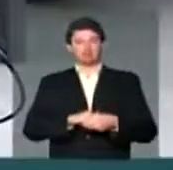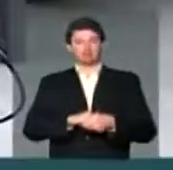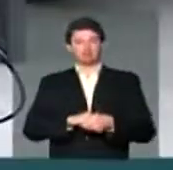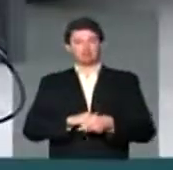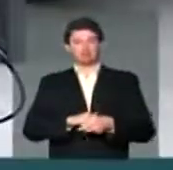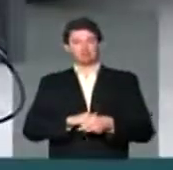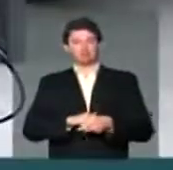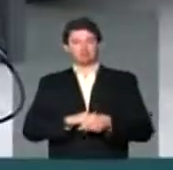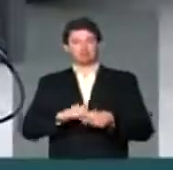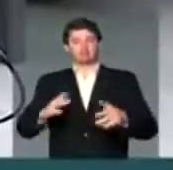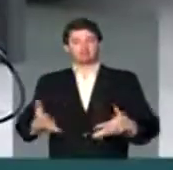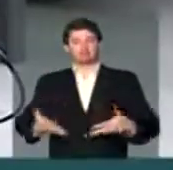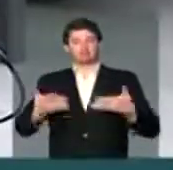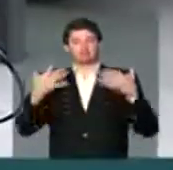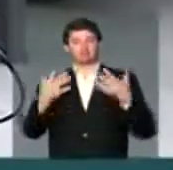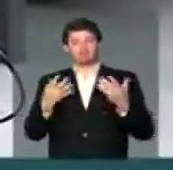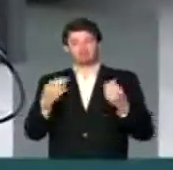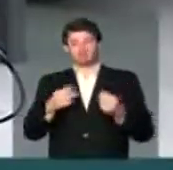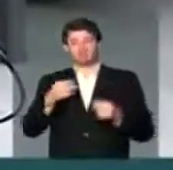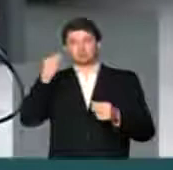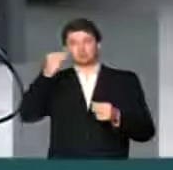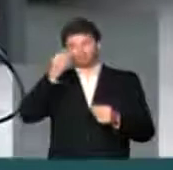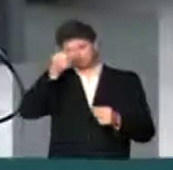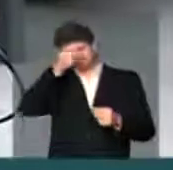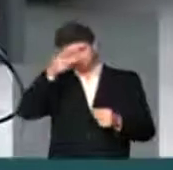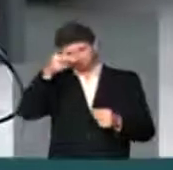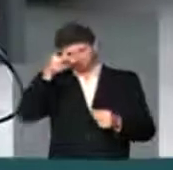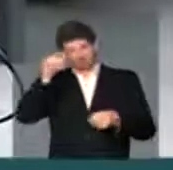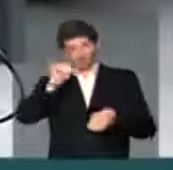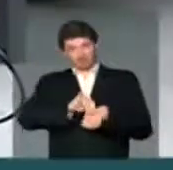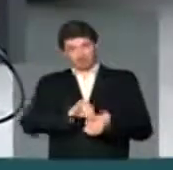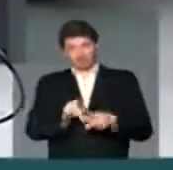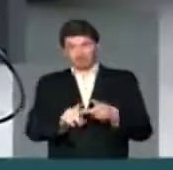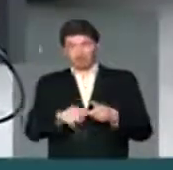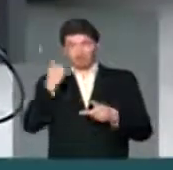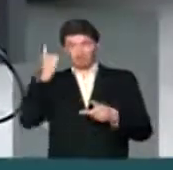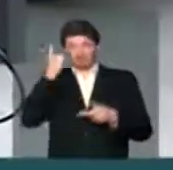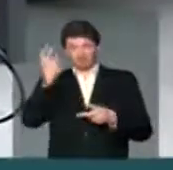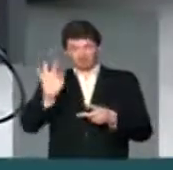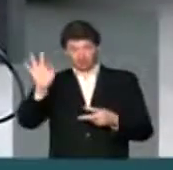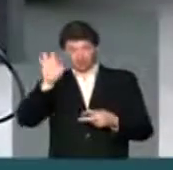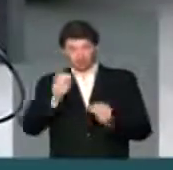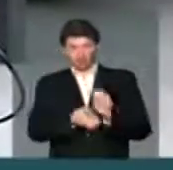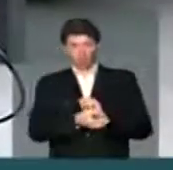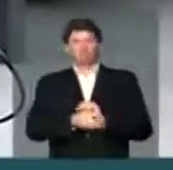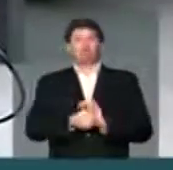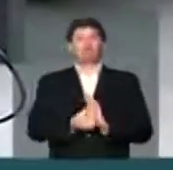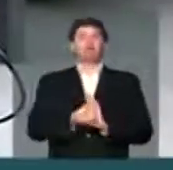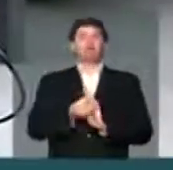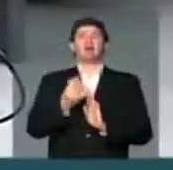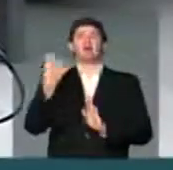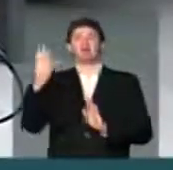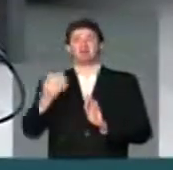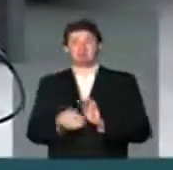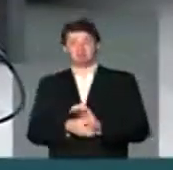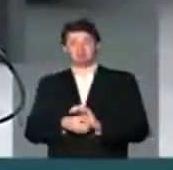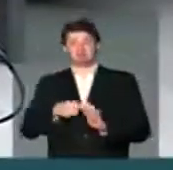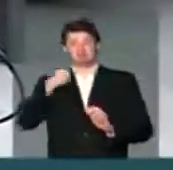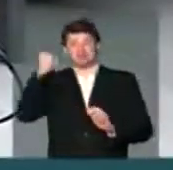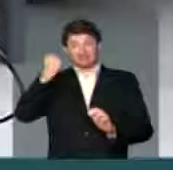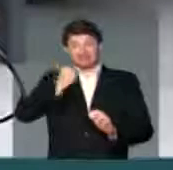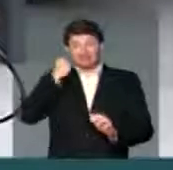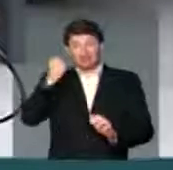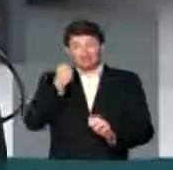engrandece muito, depois da sua experiência como prefeito de Teresina, deputado federal por várias vezes, senador